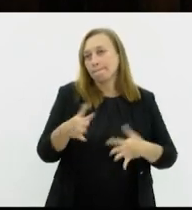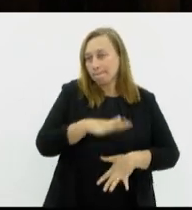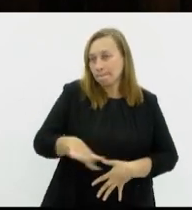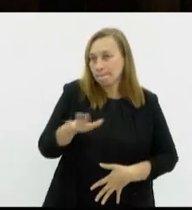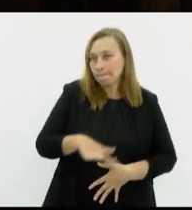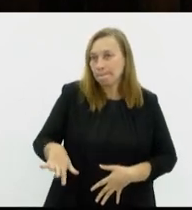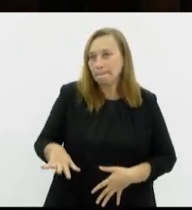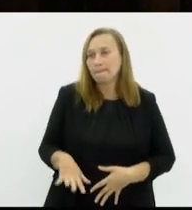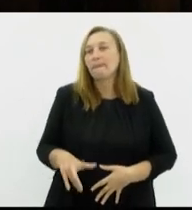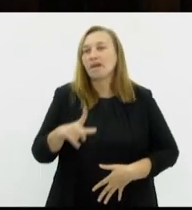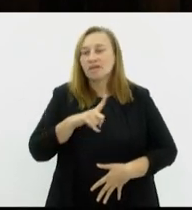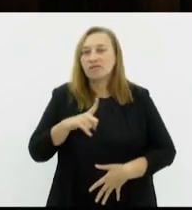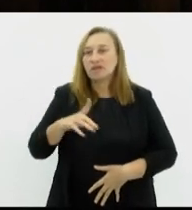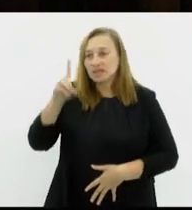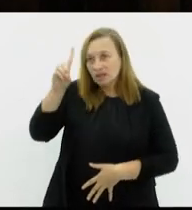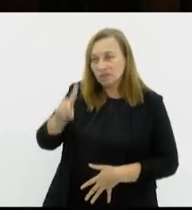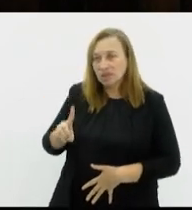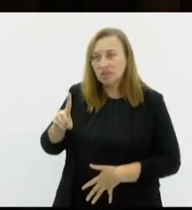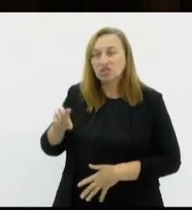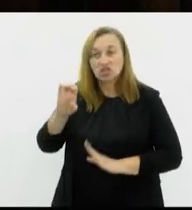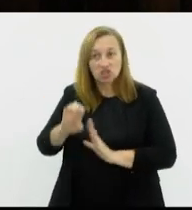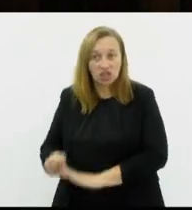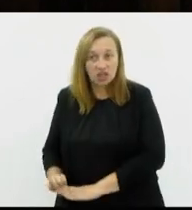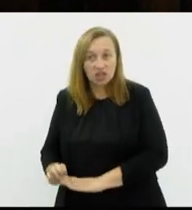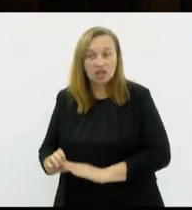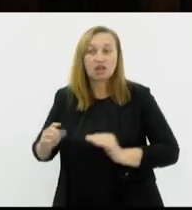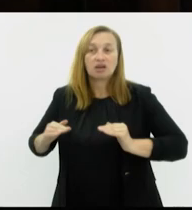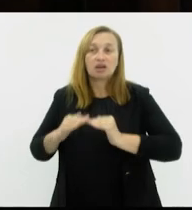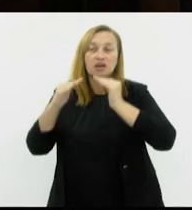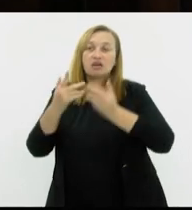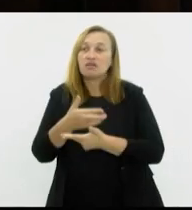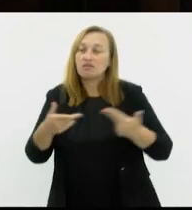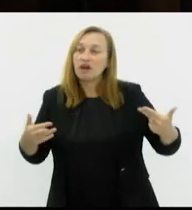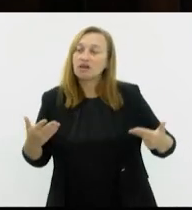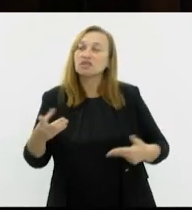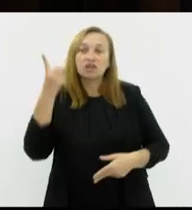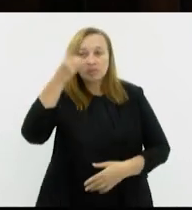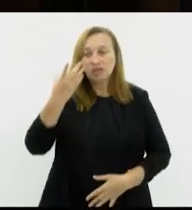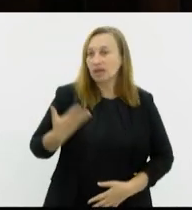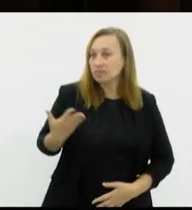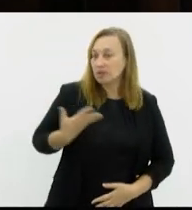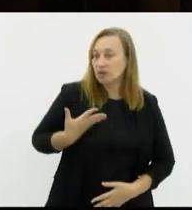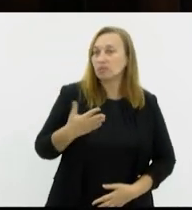tiveram deputados de esquerda que foram a favor. Existiram diversos deputados amigos meus aqui, que eu